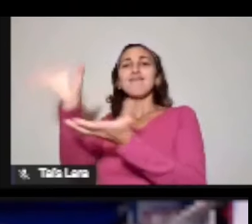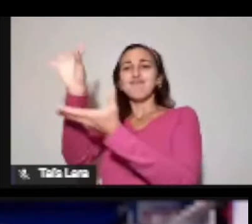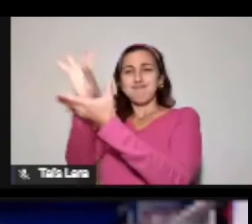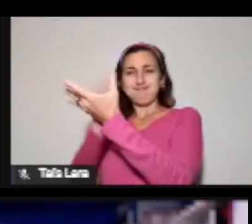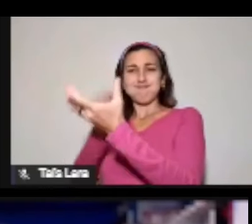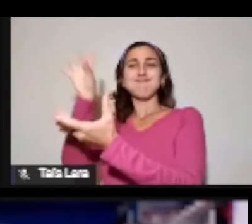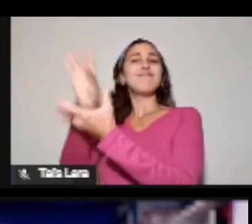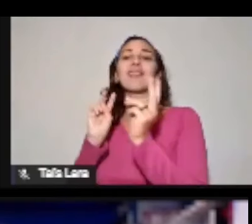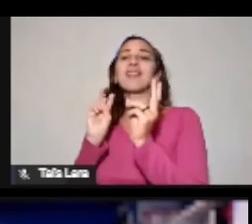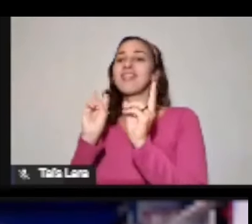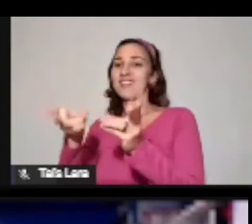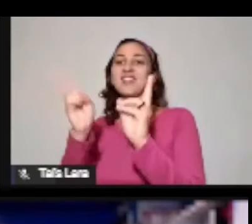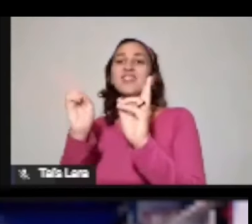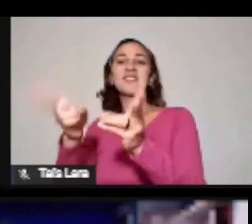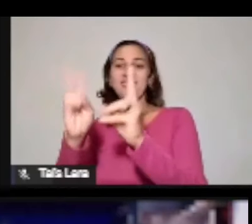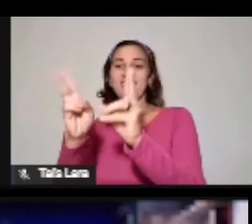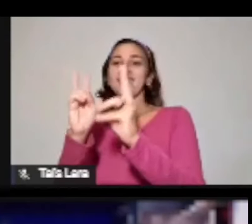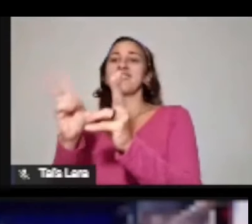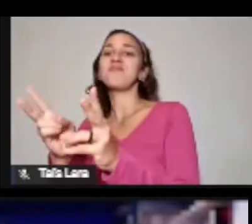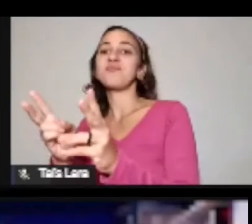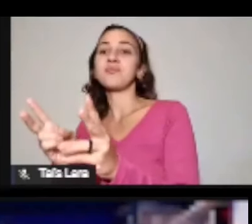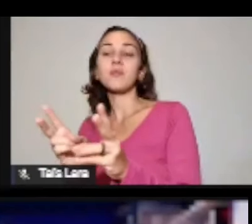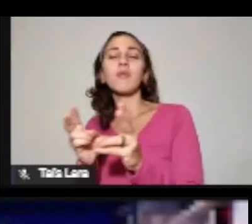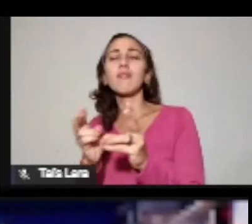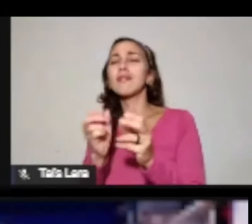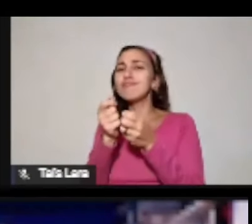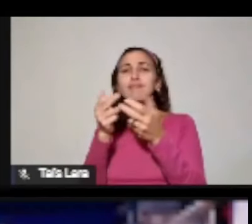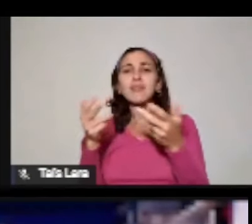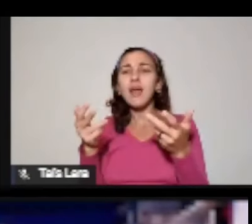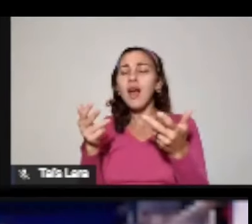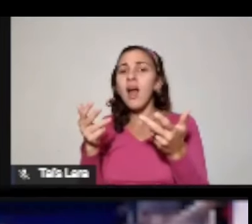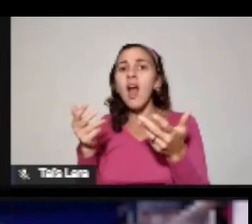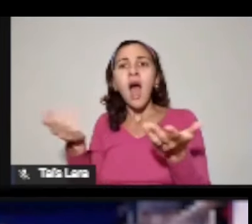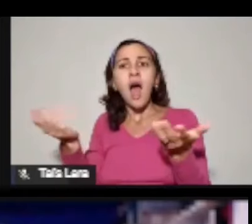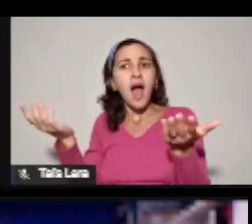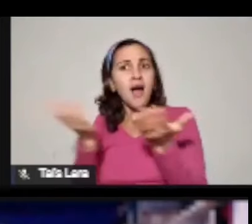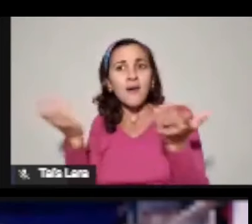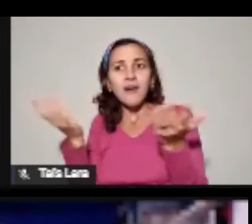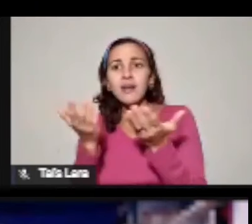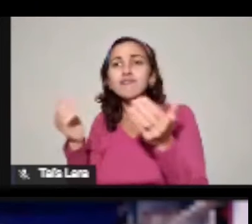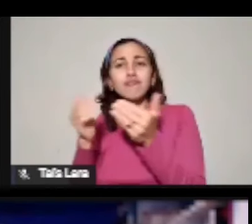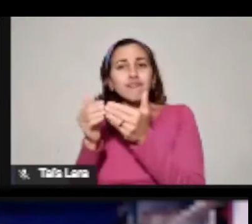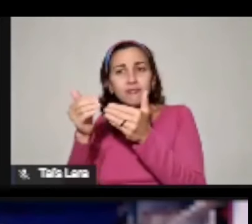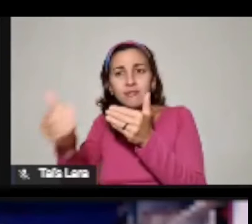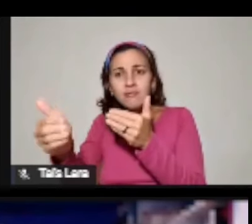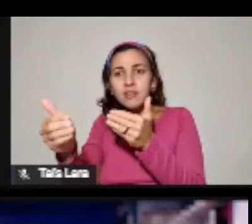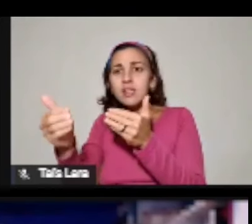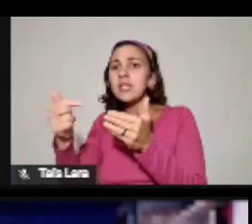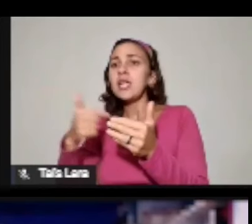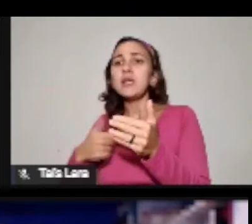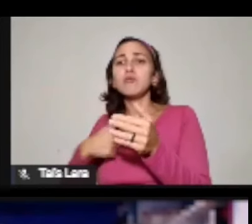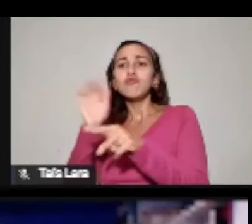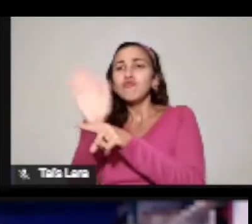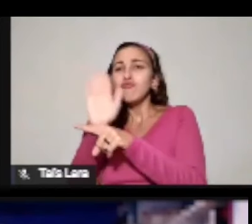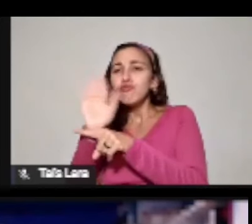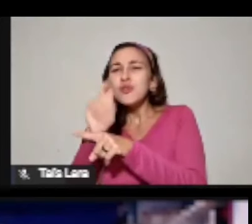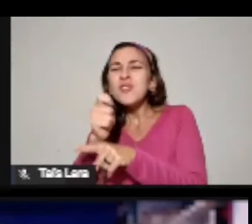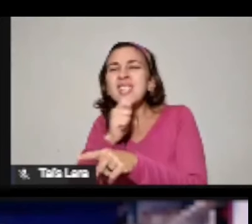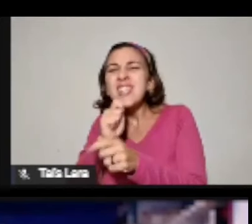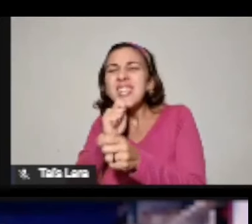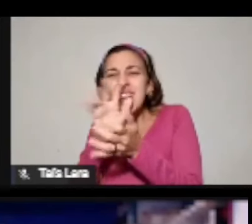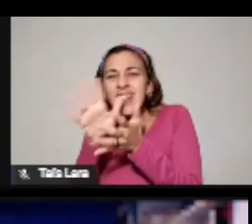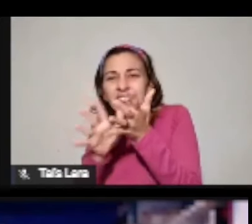Qualquer coisa que a gente apresenta aqui, eu não vou mais conseguir fazer uma live, eu não vou mais conseguir fazer um vídeo sem audiodescrição e sem